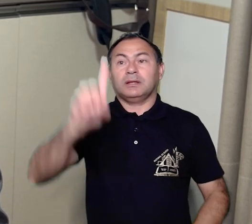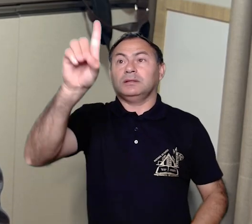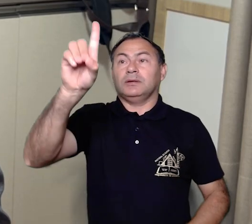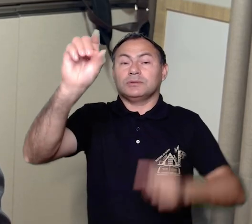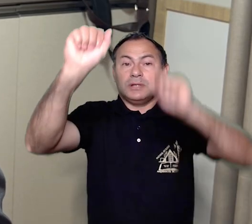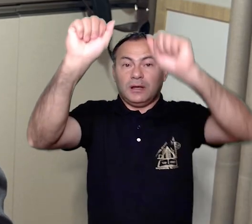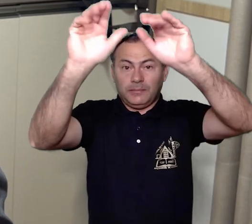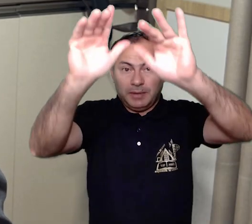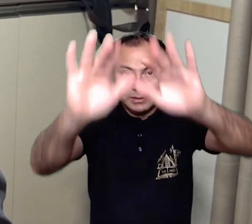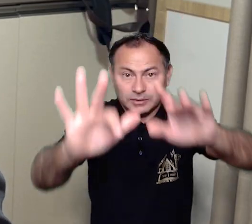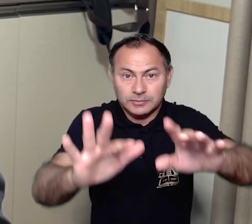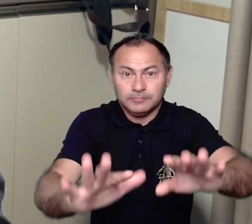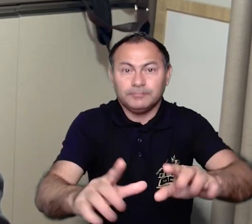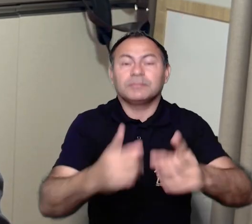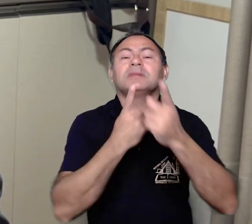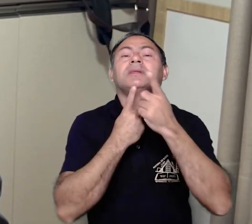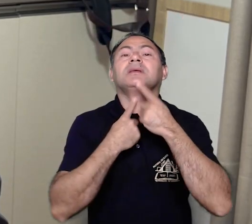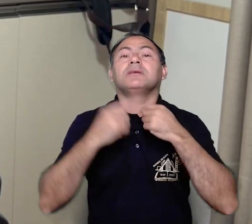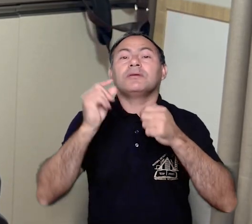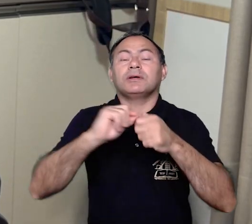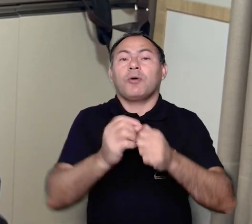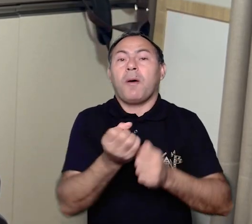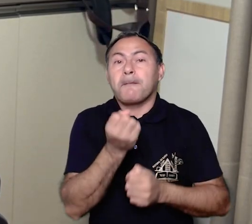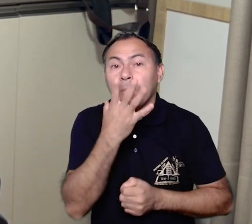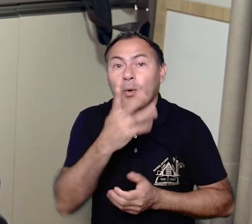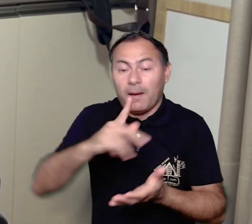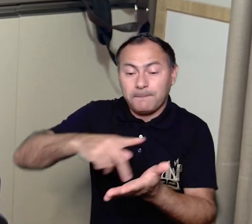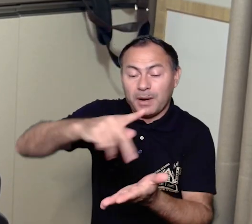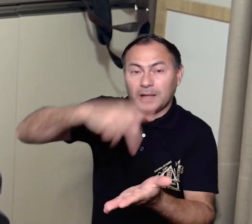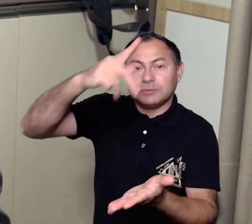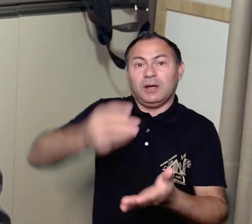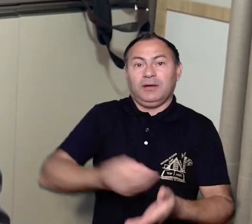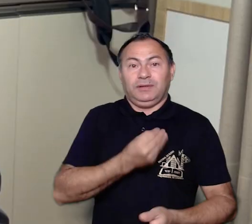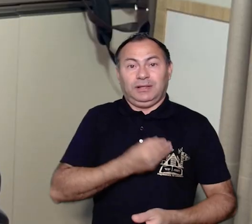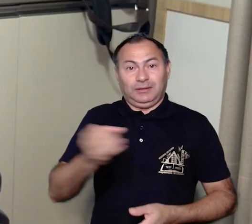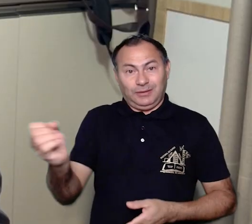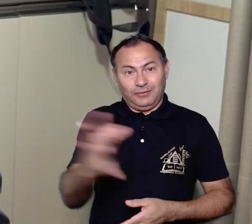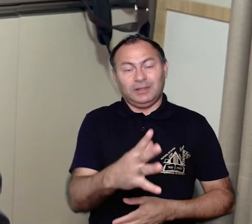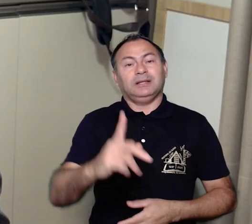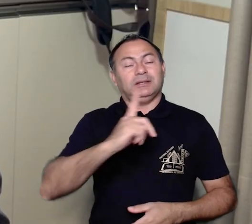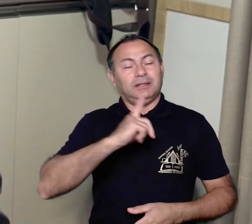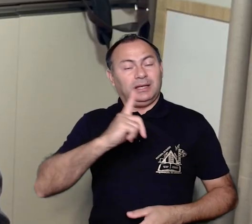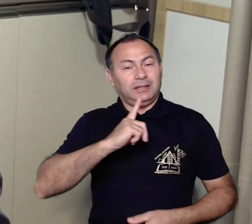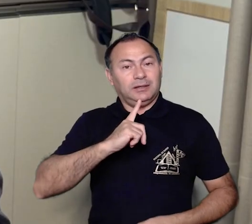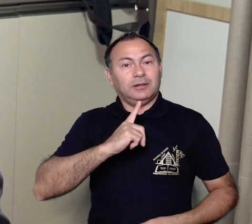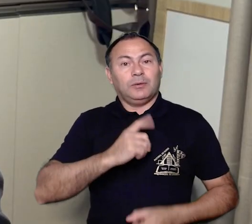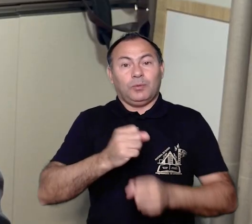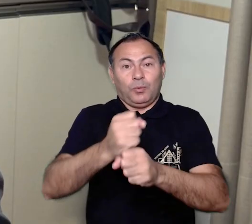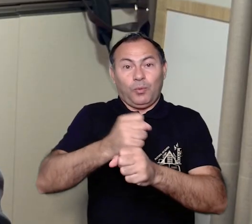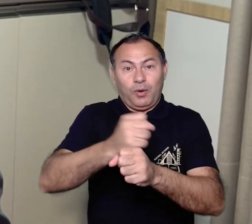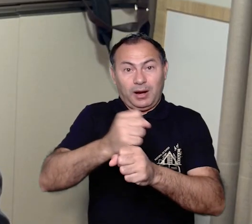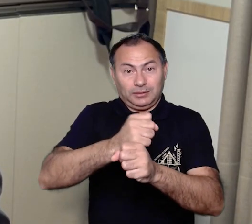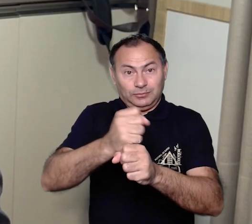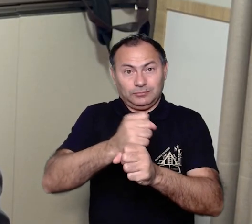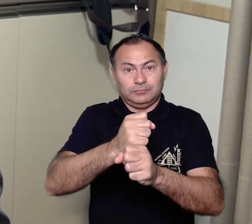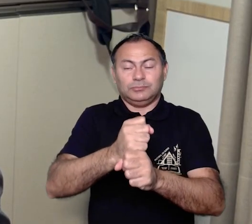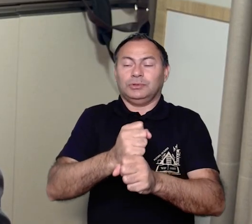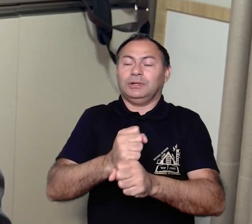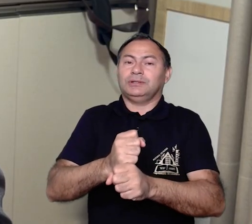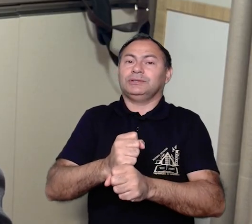Deus te abençoe e desejo que você faça uma boa Páscoa e tenha um ano